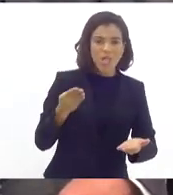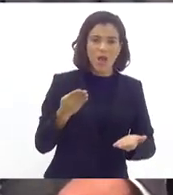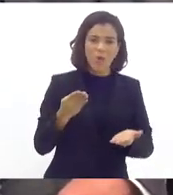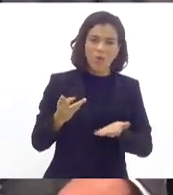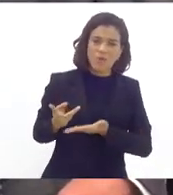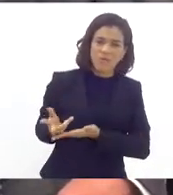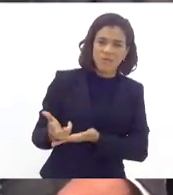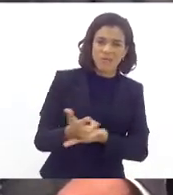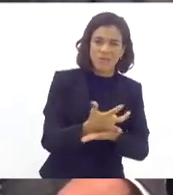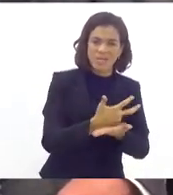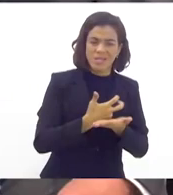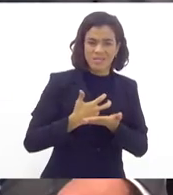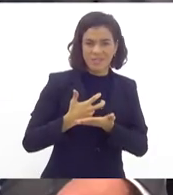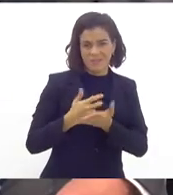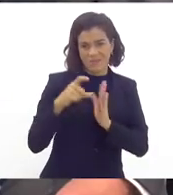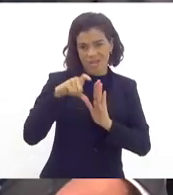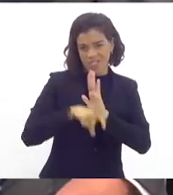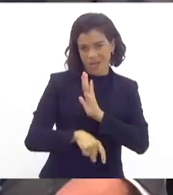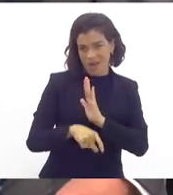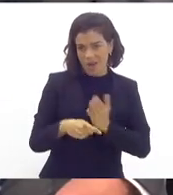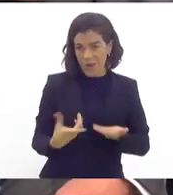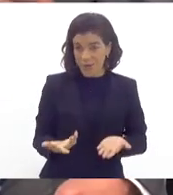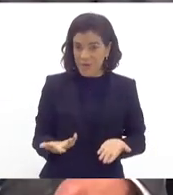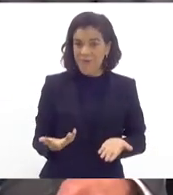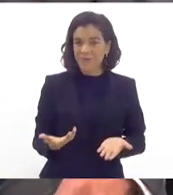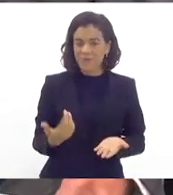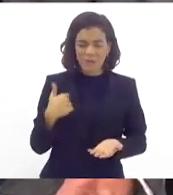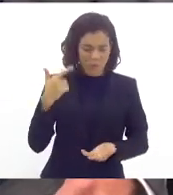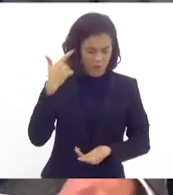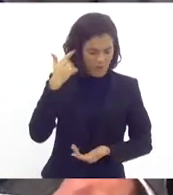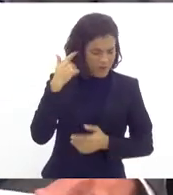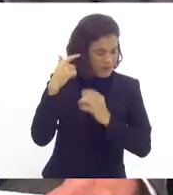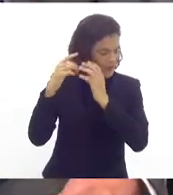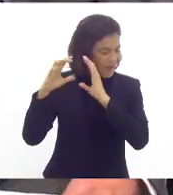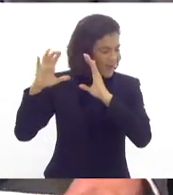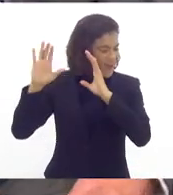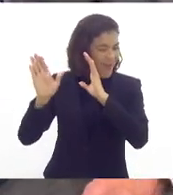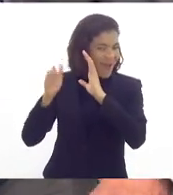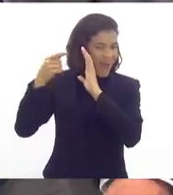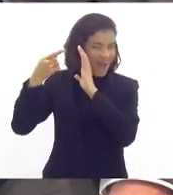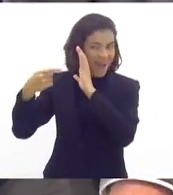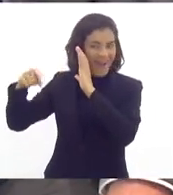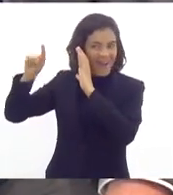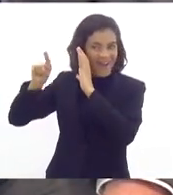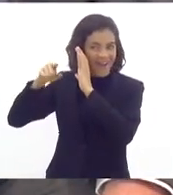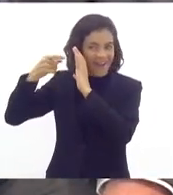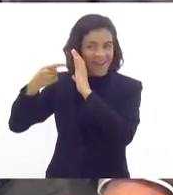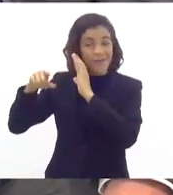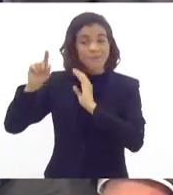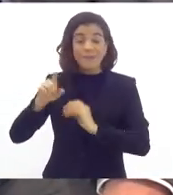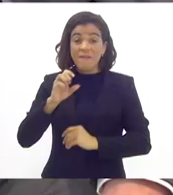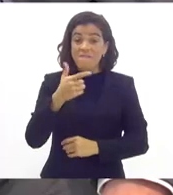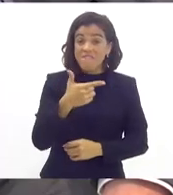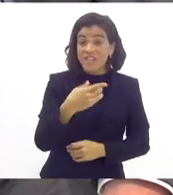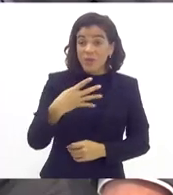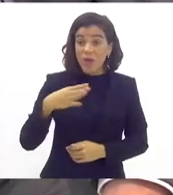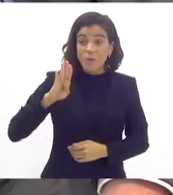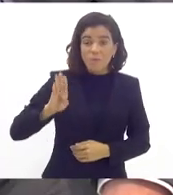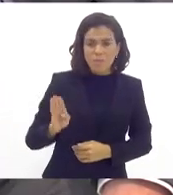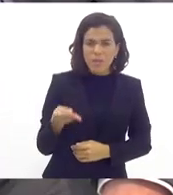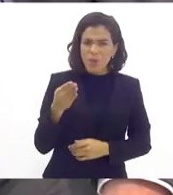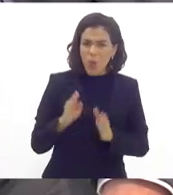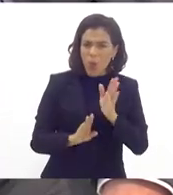fiscal. Então, quando o senhor falou quanto incentivo fiscal, para o meu ouvido foi música. Né? 24 bilhões, cresceu